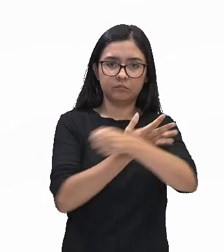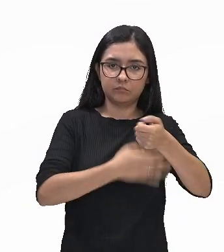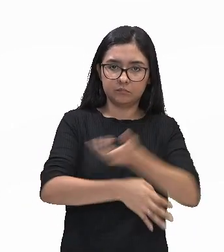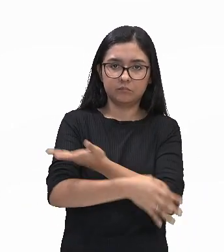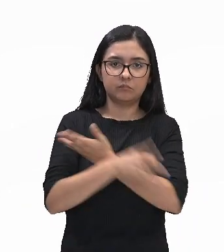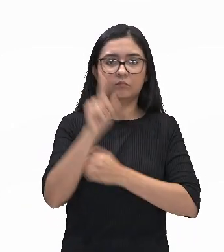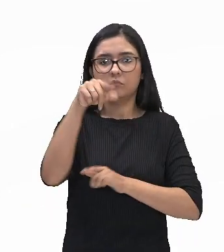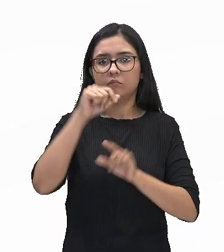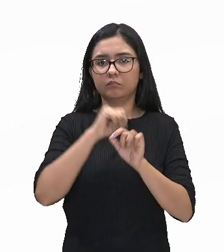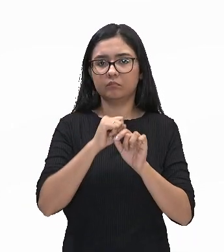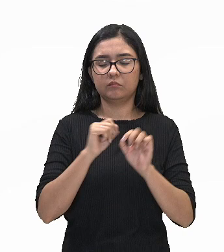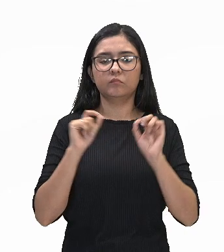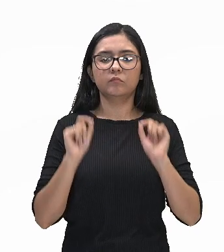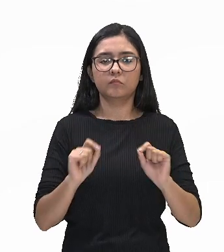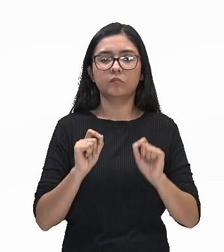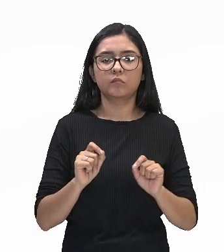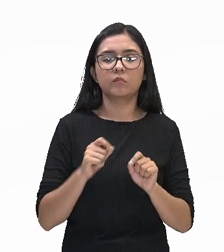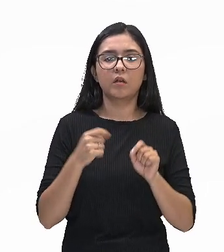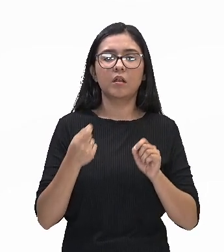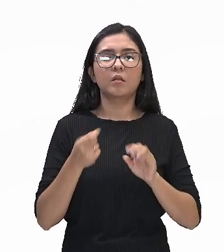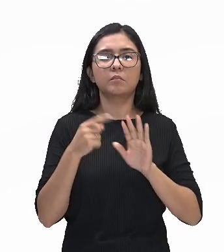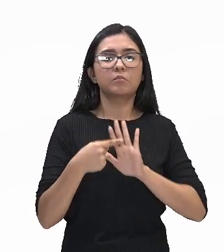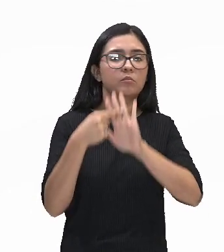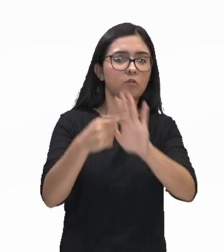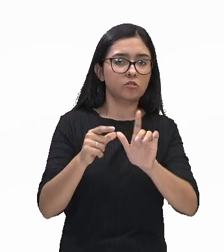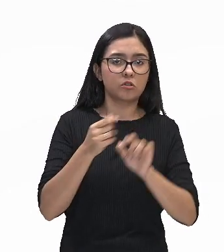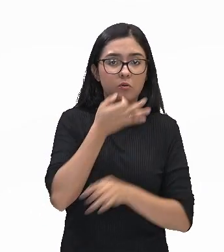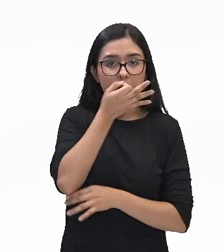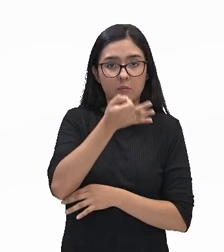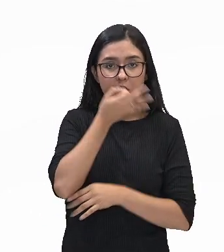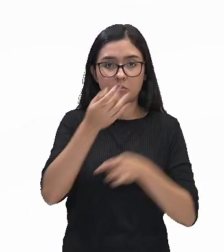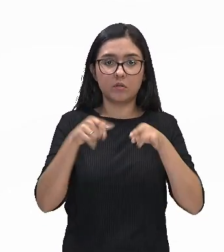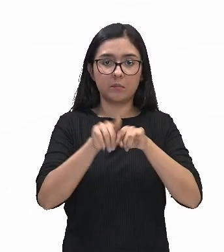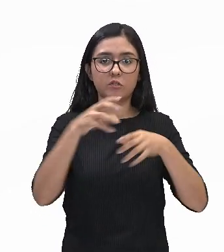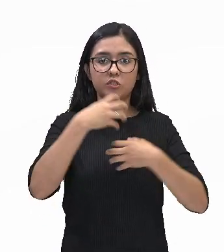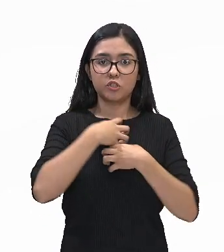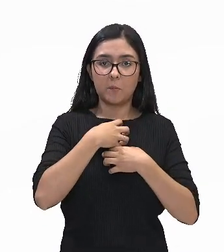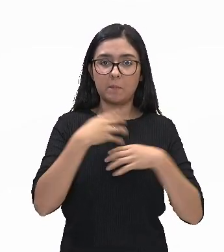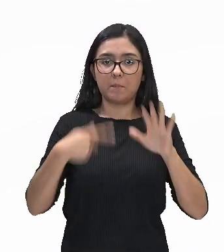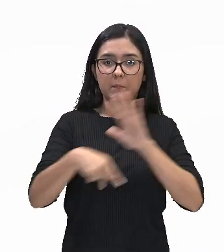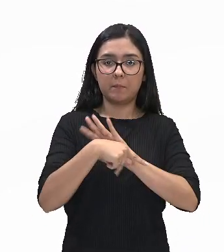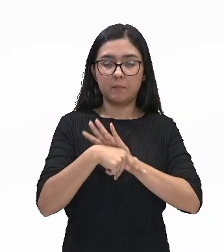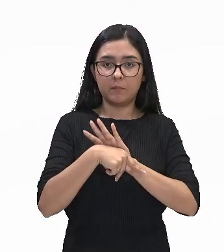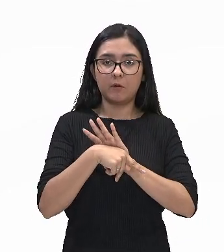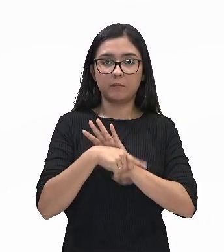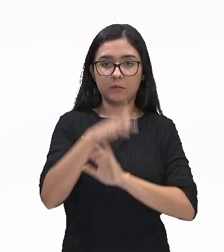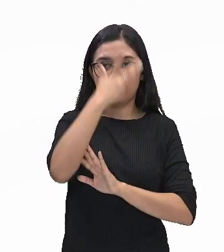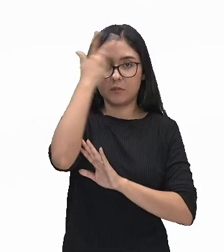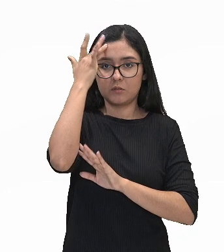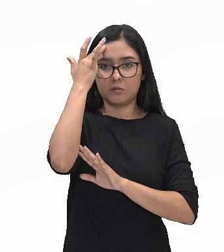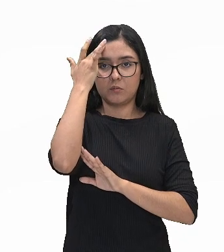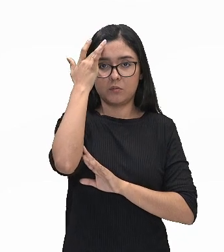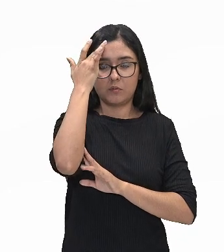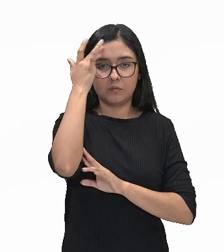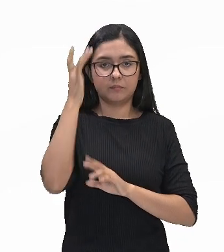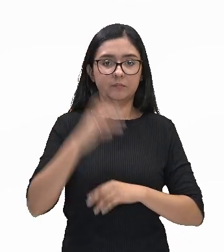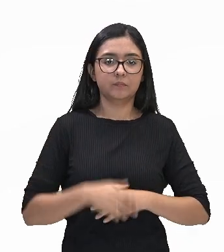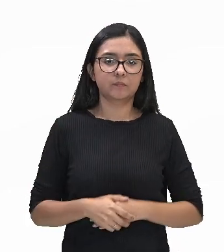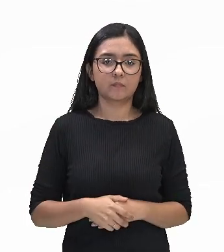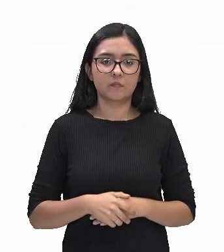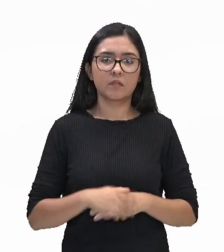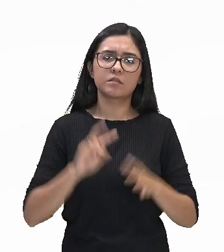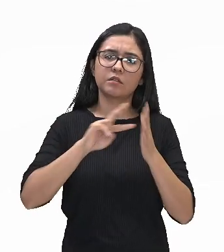emotiva, ela traduz opiniões e sentimentos do emissor da mensagem. Isso